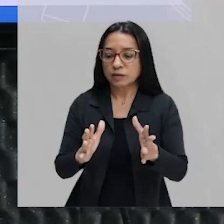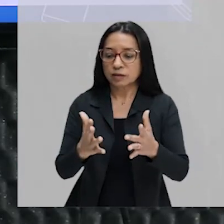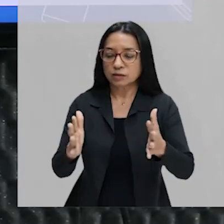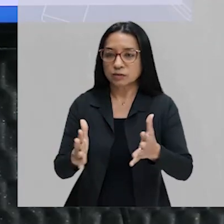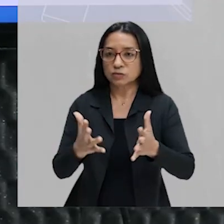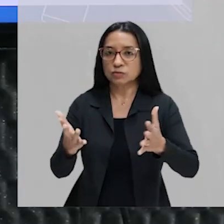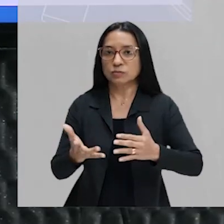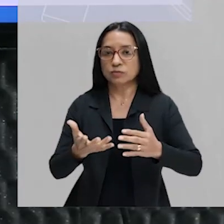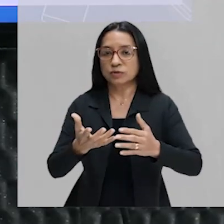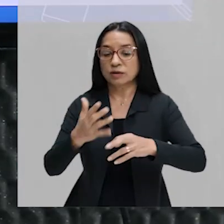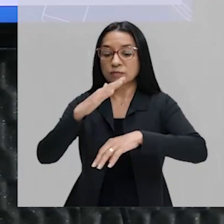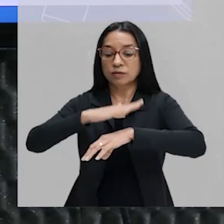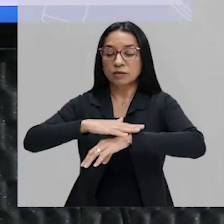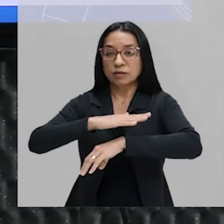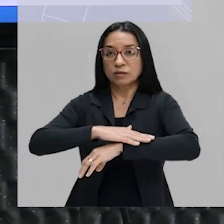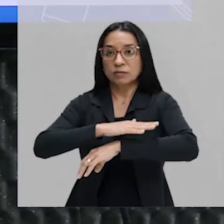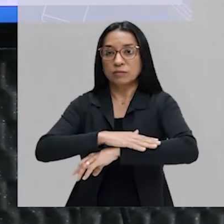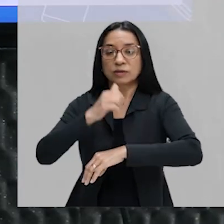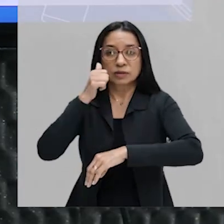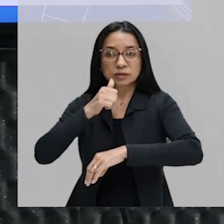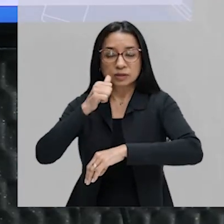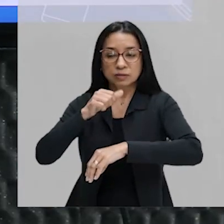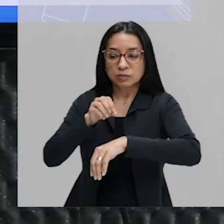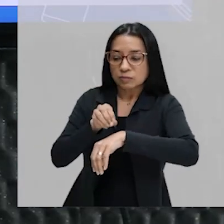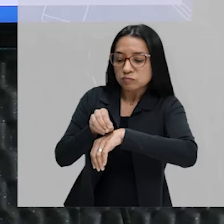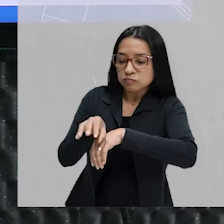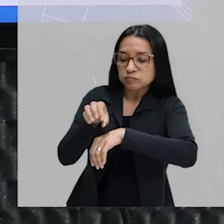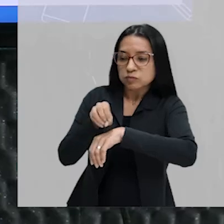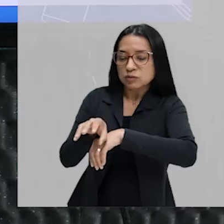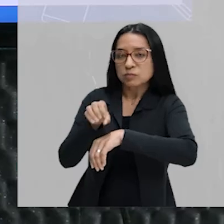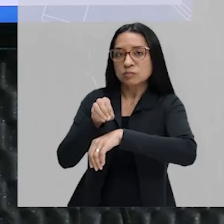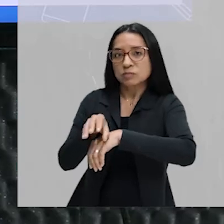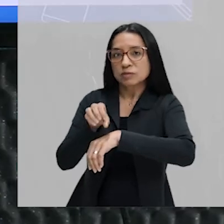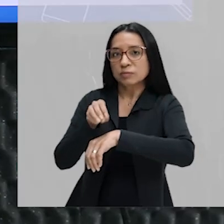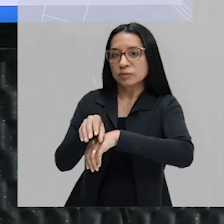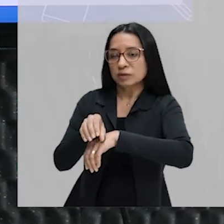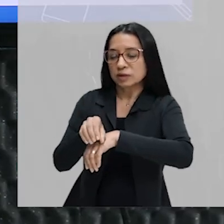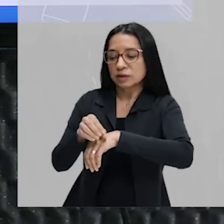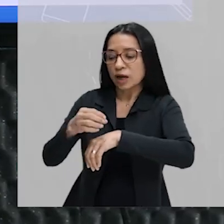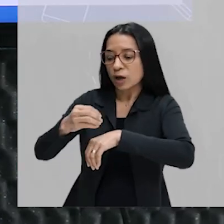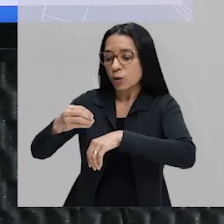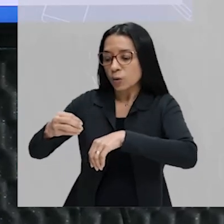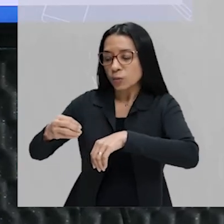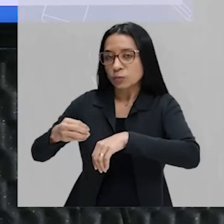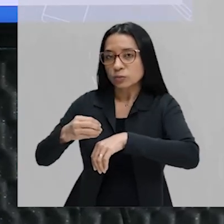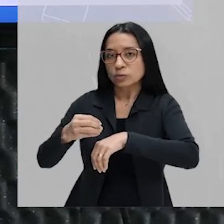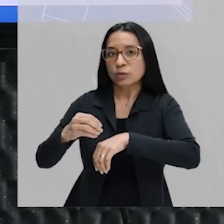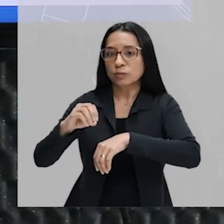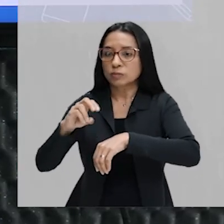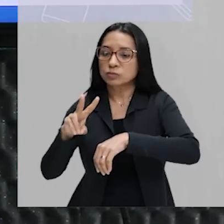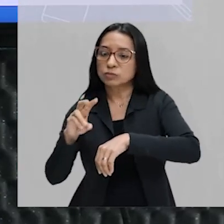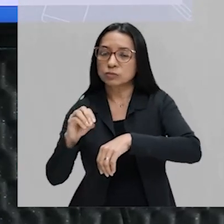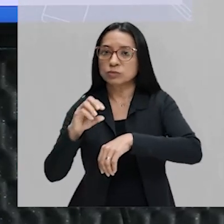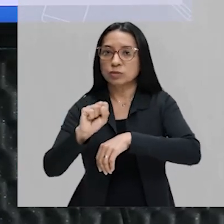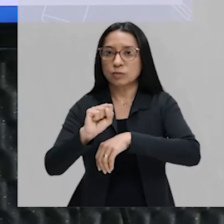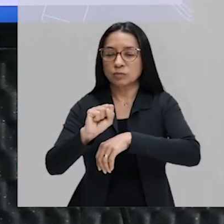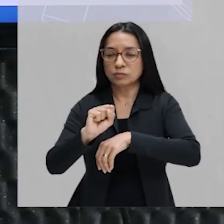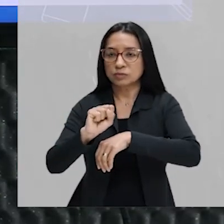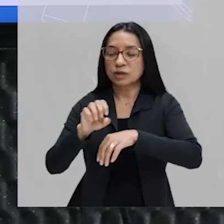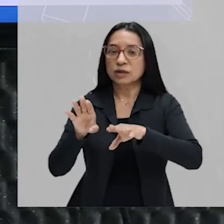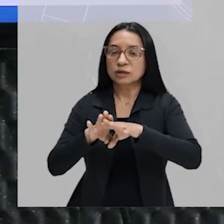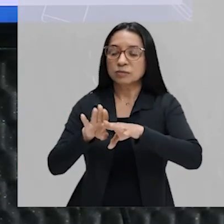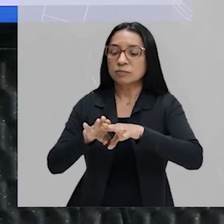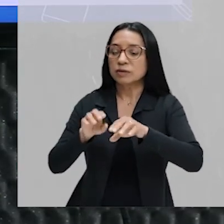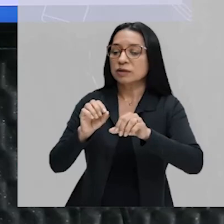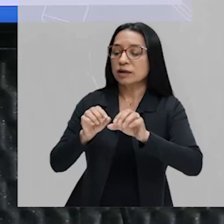a fêmea a liberar os óvulos fora do seu corpo e ele liberava os seus gametas masculinos, os seus espermatozoides. E